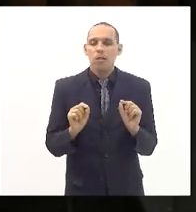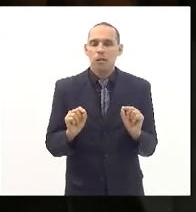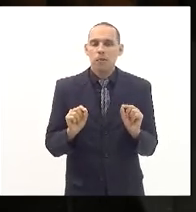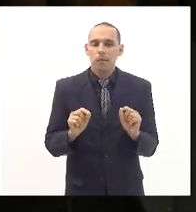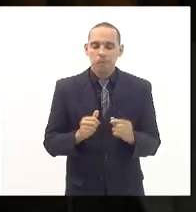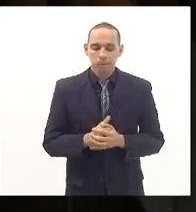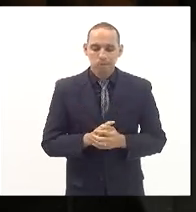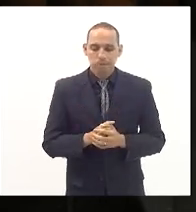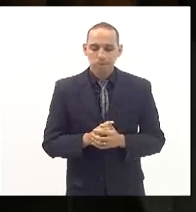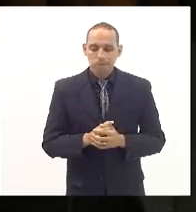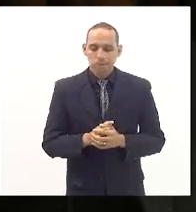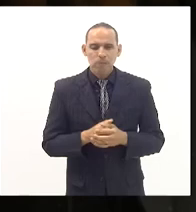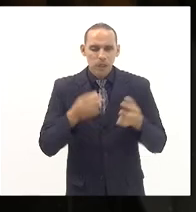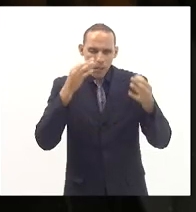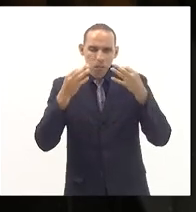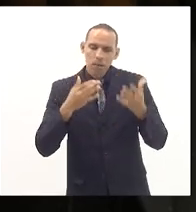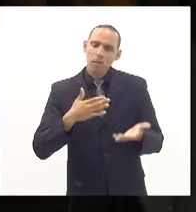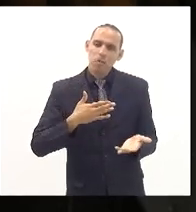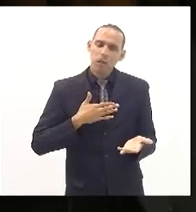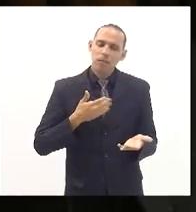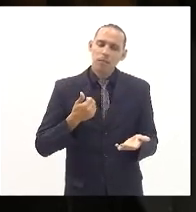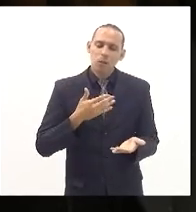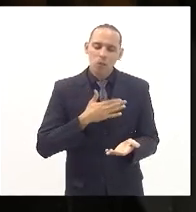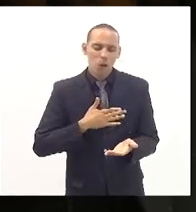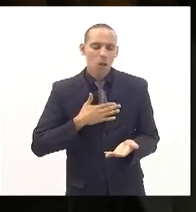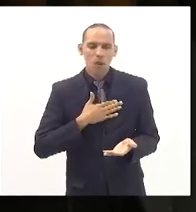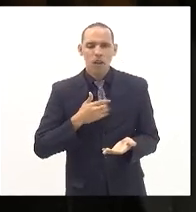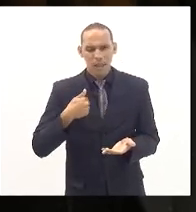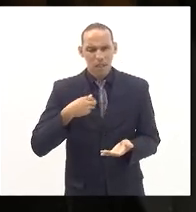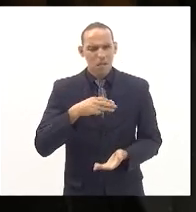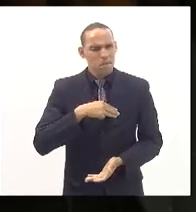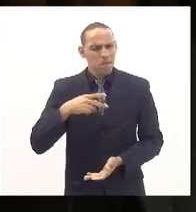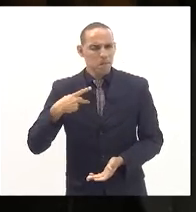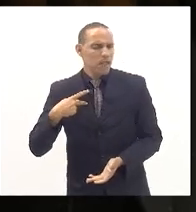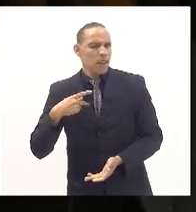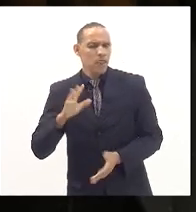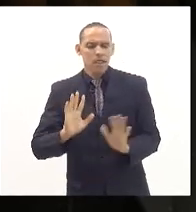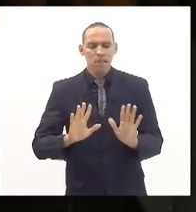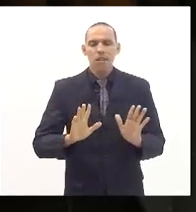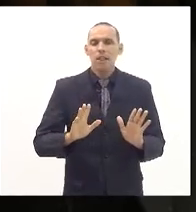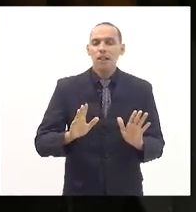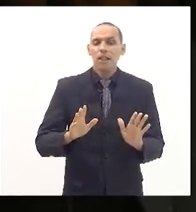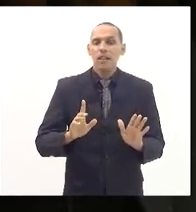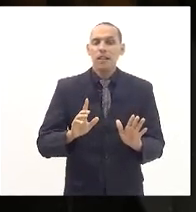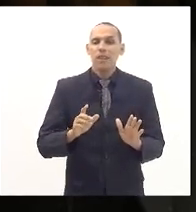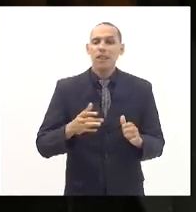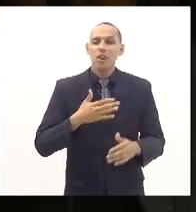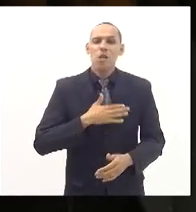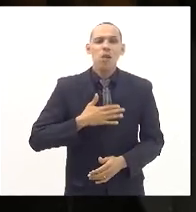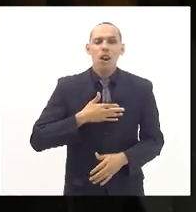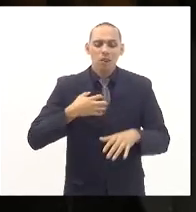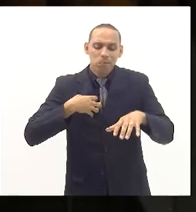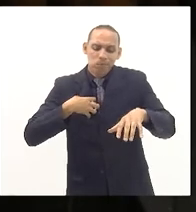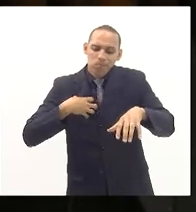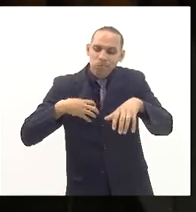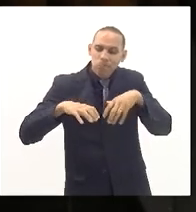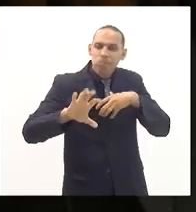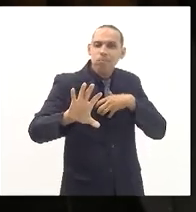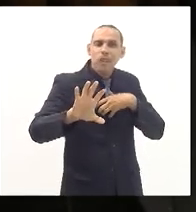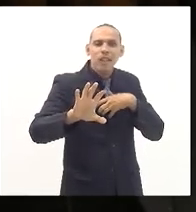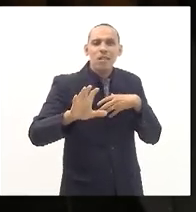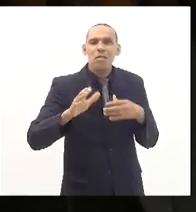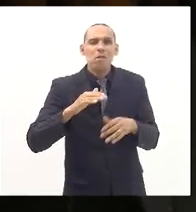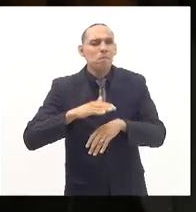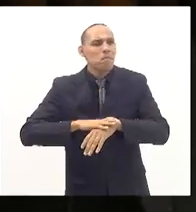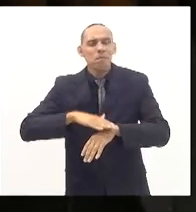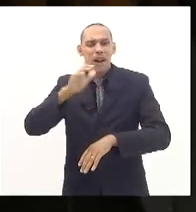tenho eu gostaria muito não temos Ministério Público Que nós tivéssemos uma empatia maior eu